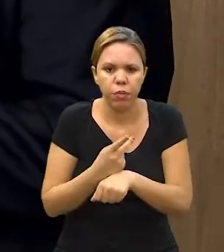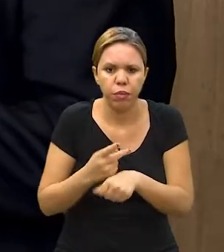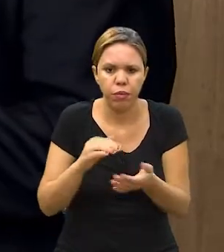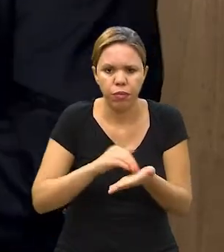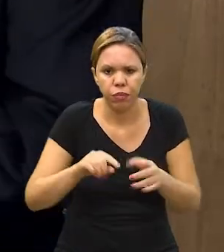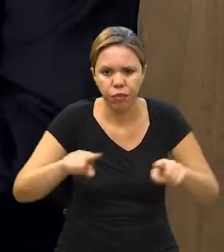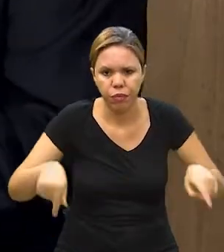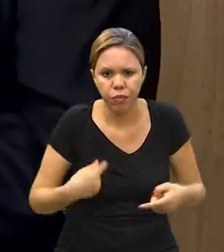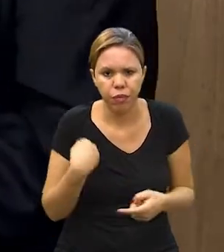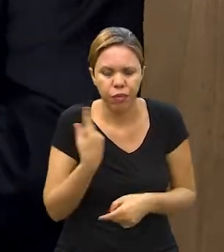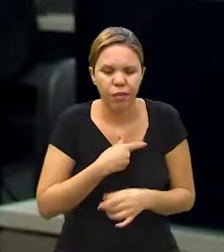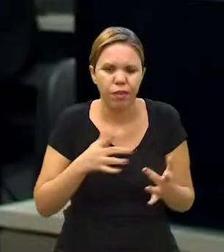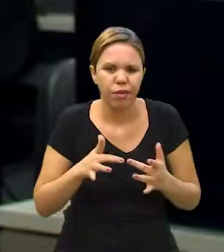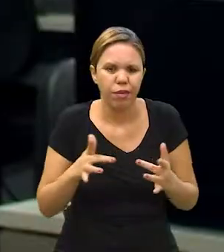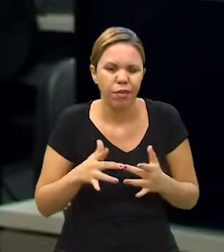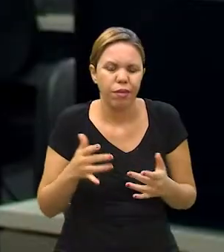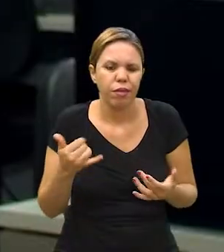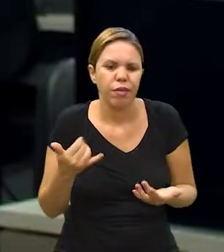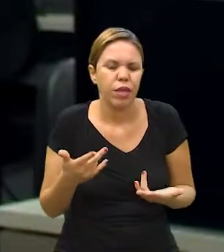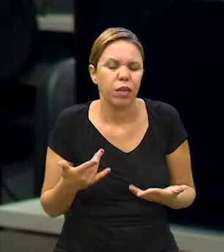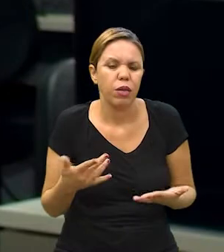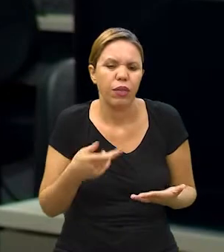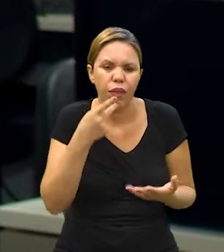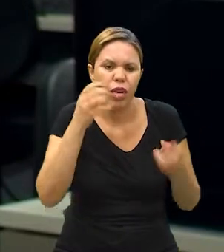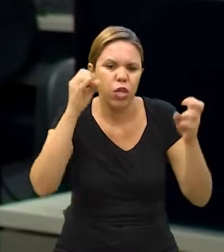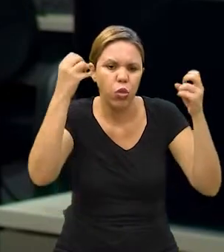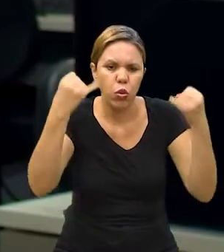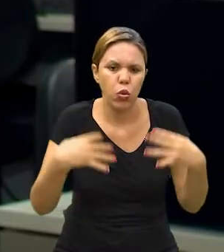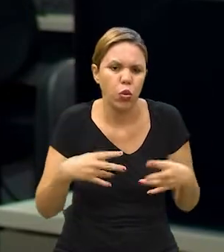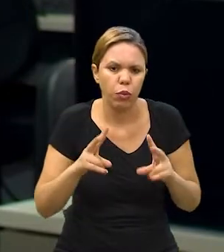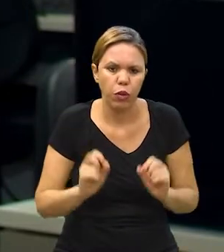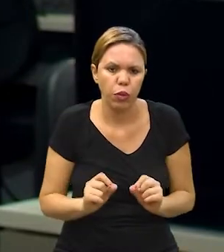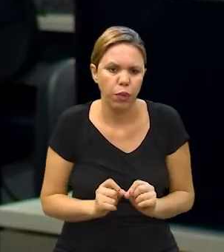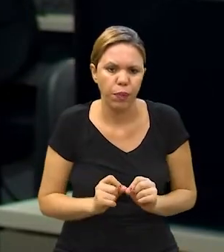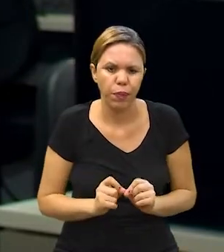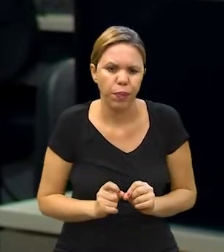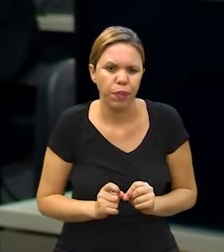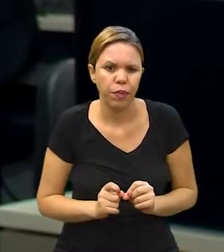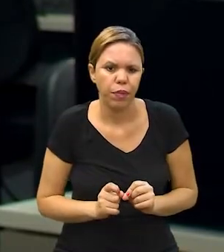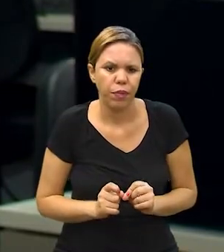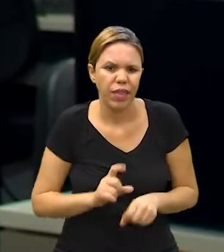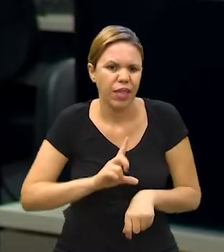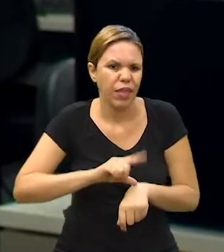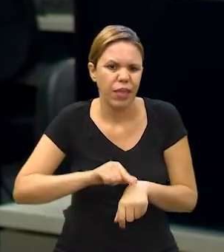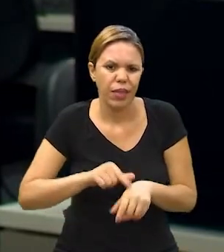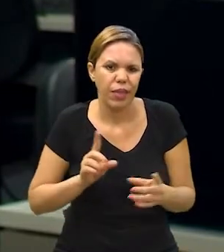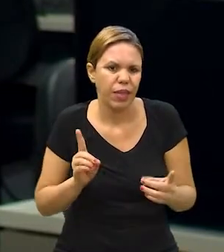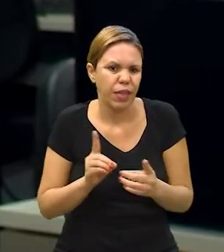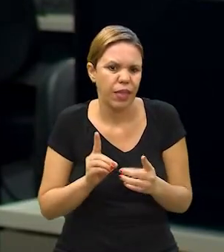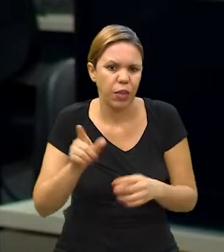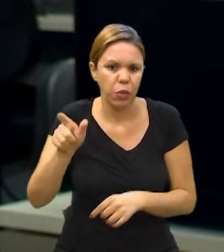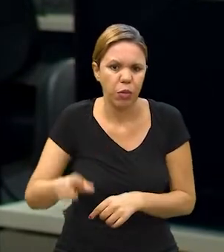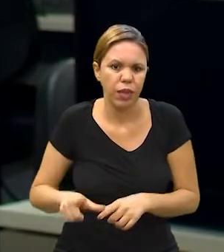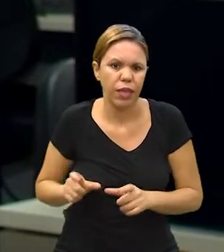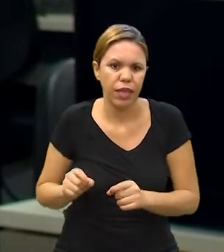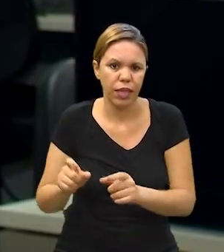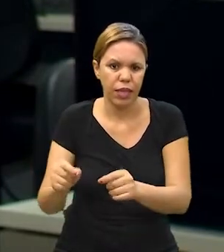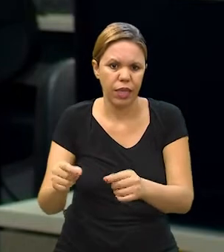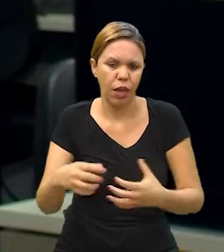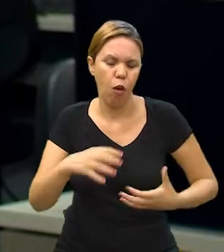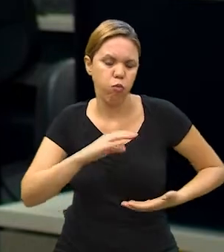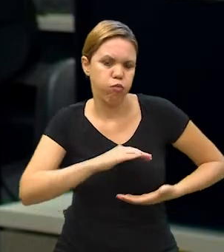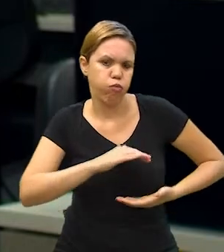nosso gabinete, ter entrado em contato, justamente falando sobre esse atraso no atendimento, uma pessoa que tem um câncer de